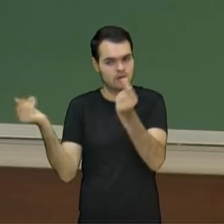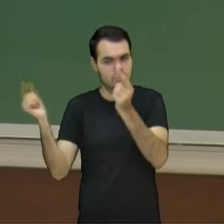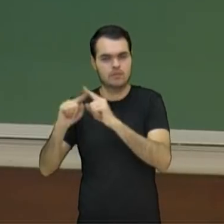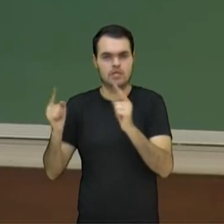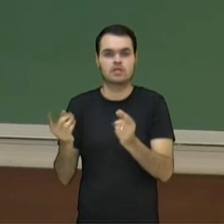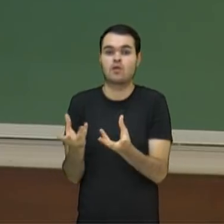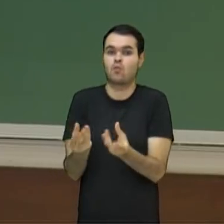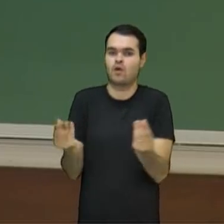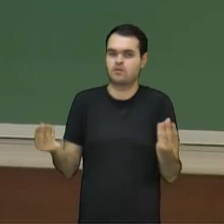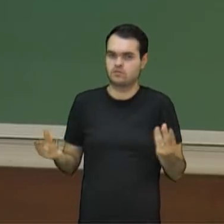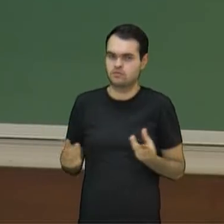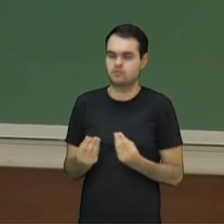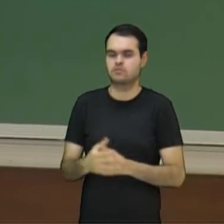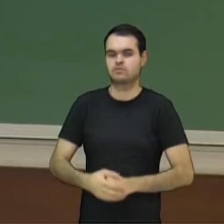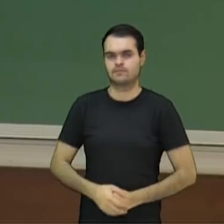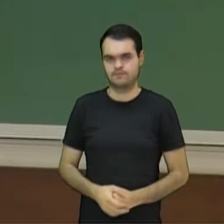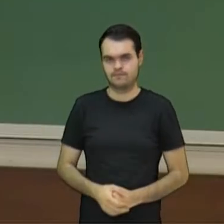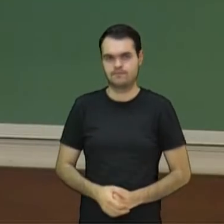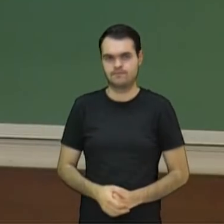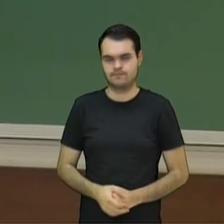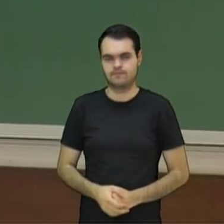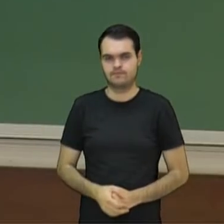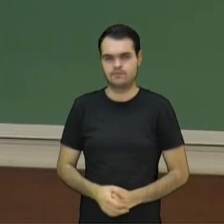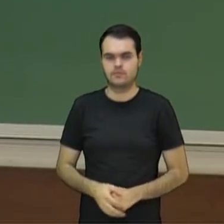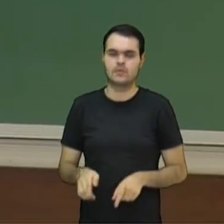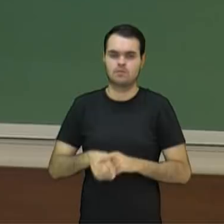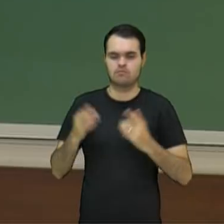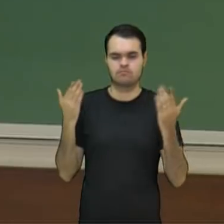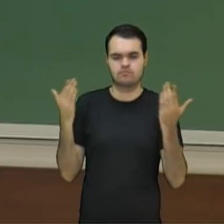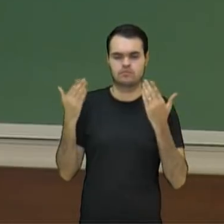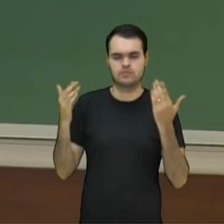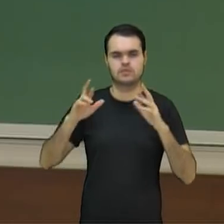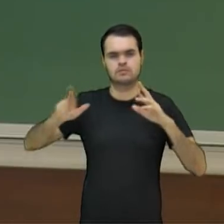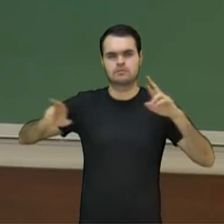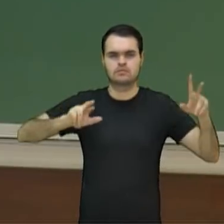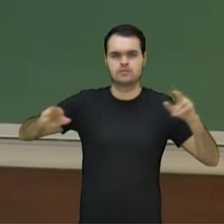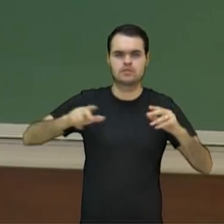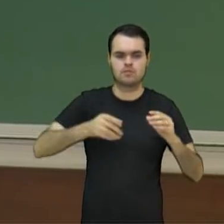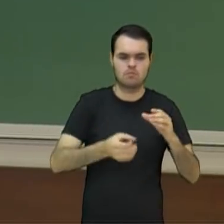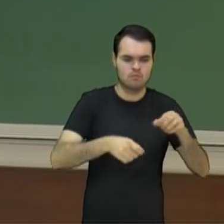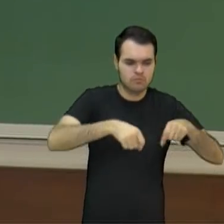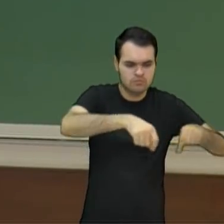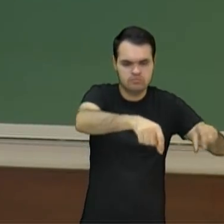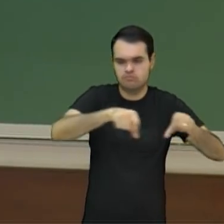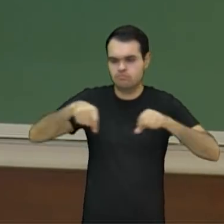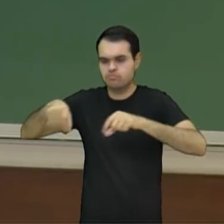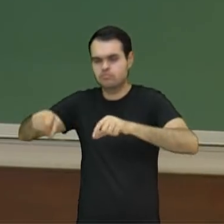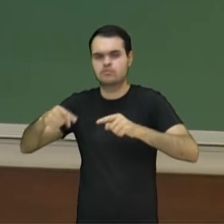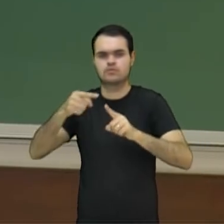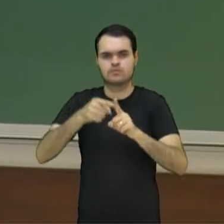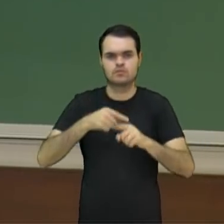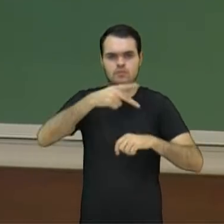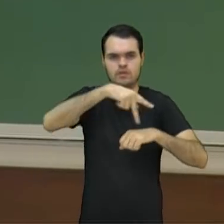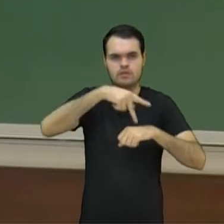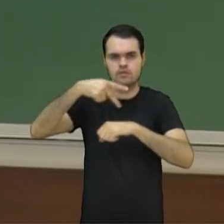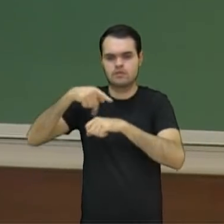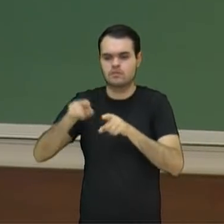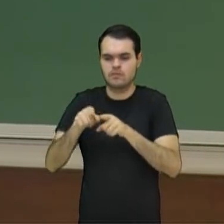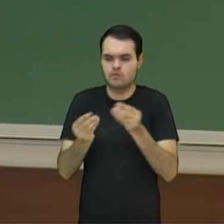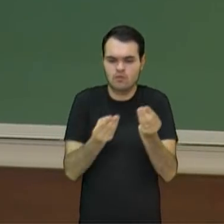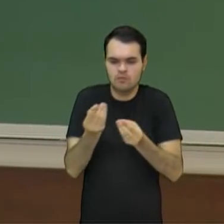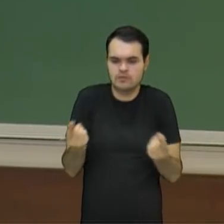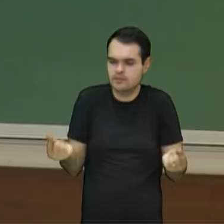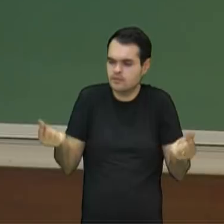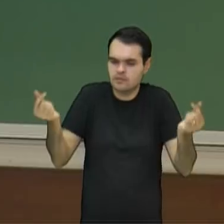à quantidade. Refletimos sobre as diferentes produções nos países e a importância econômica na composição das suas